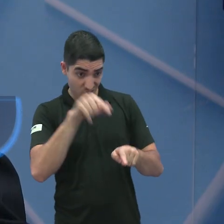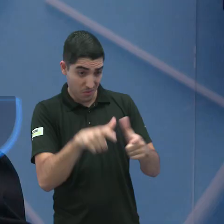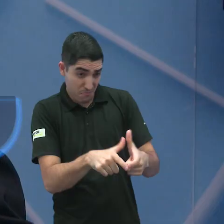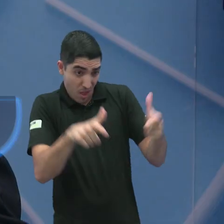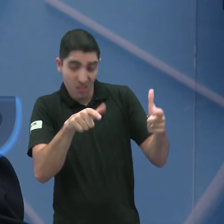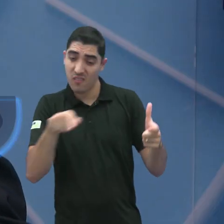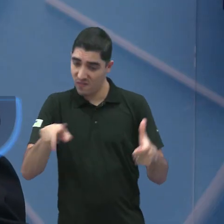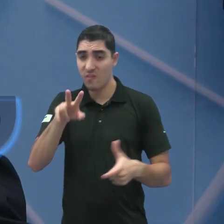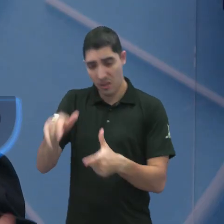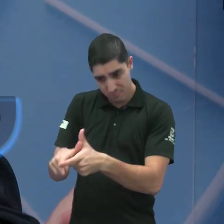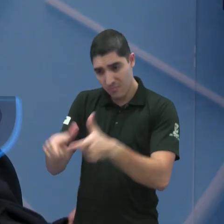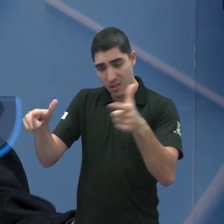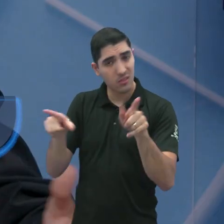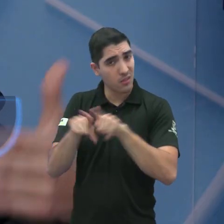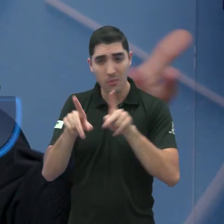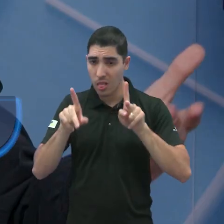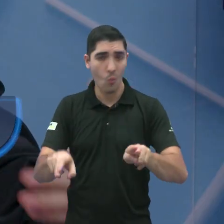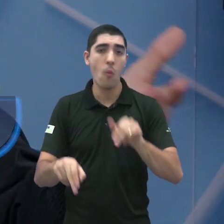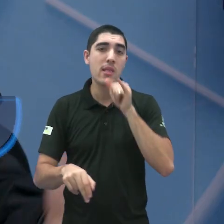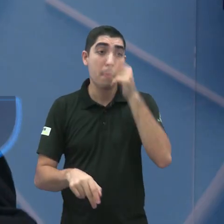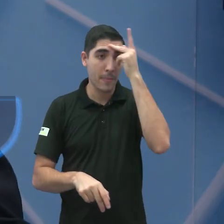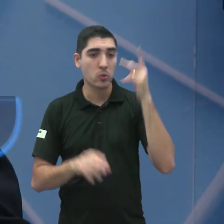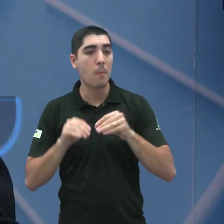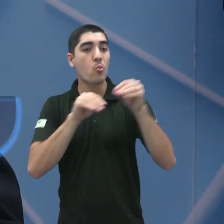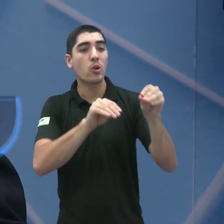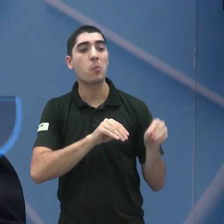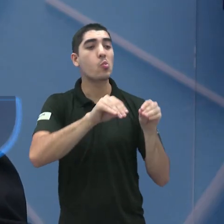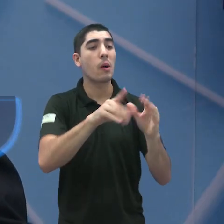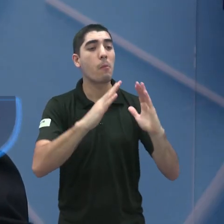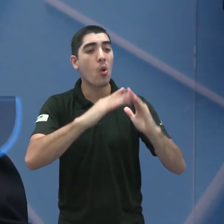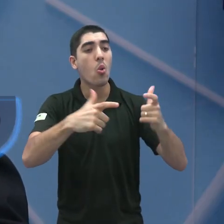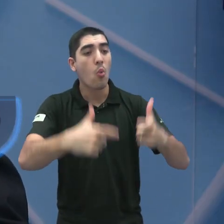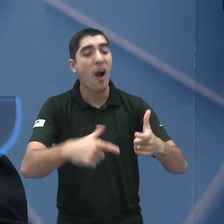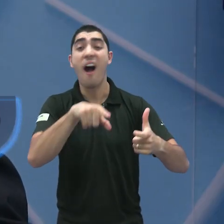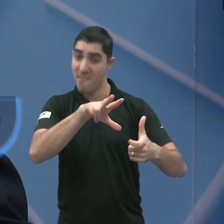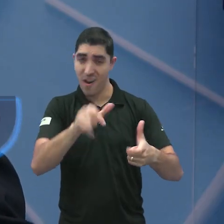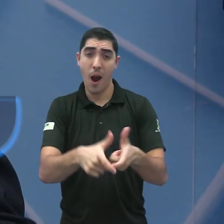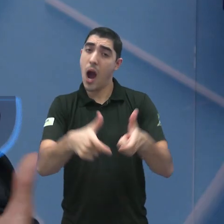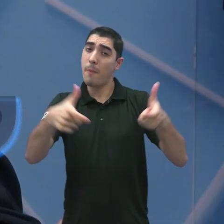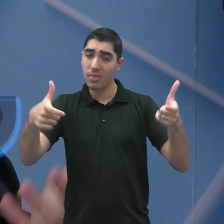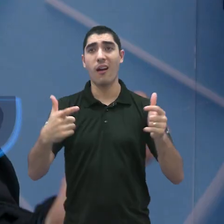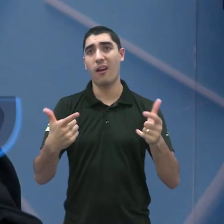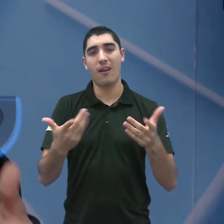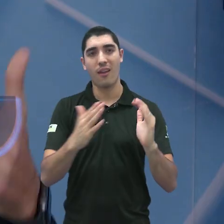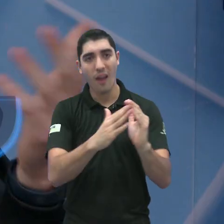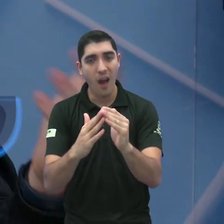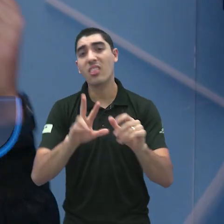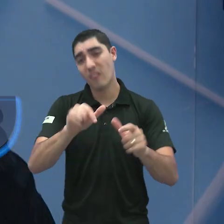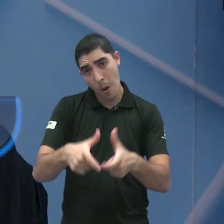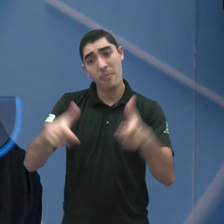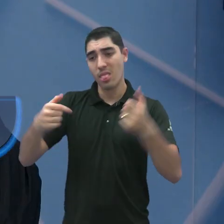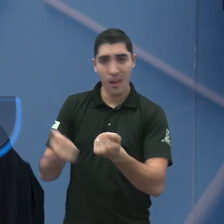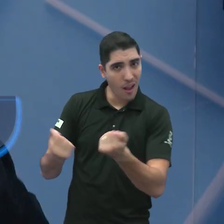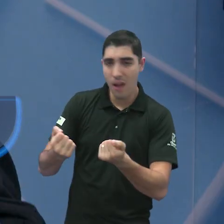consequentemente, aumenta também o nível de veículos nas estradas também. E isso, como a gente comentou no